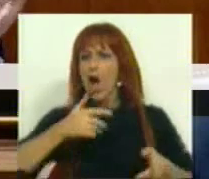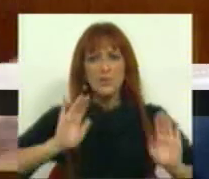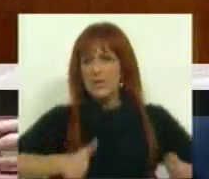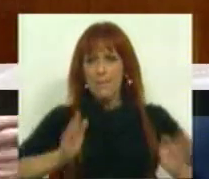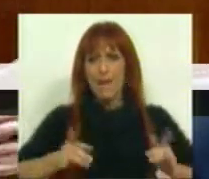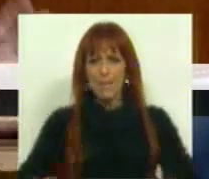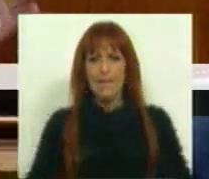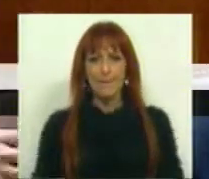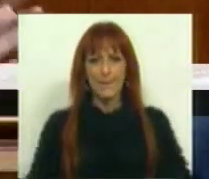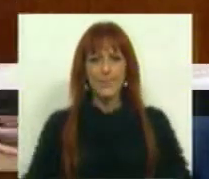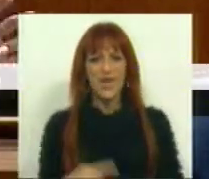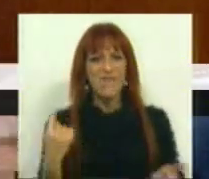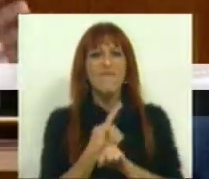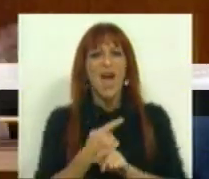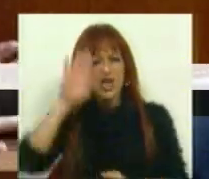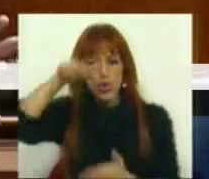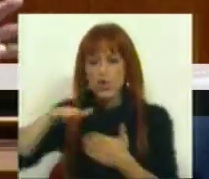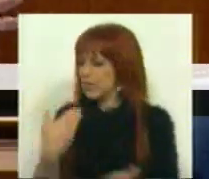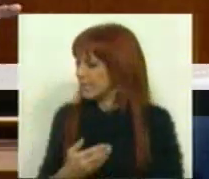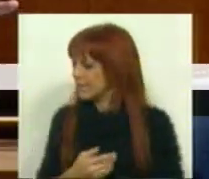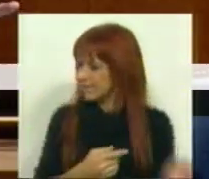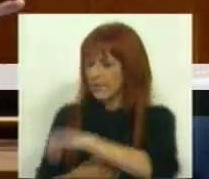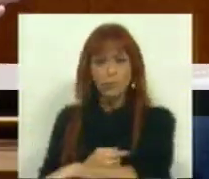não precisamos de várias das soluções que foram